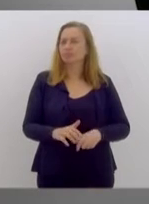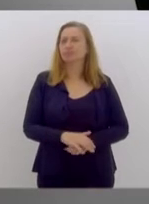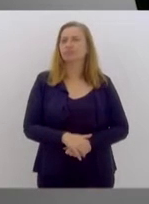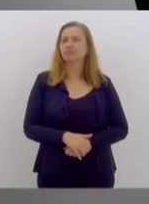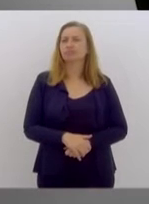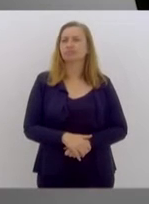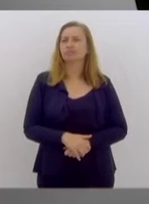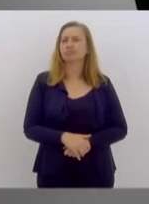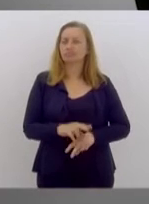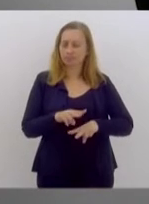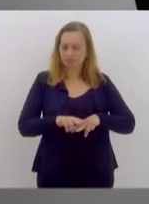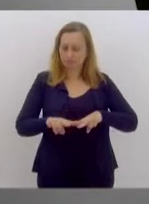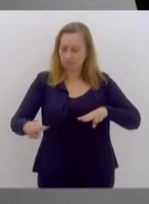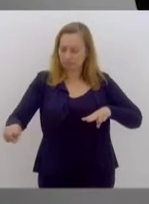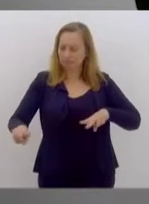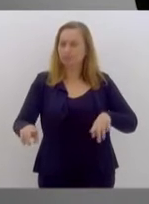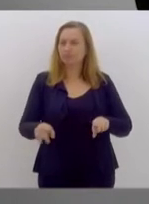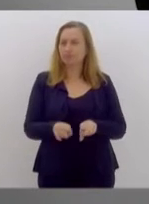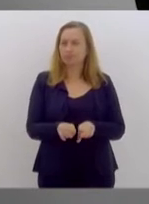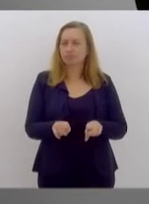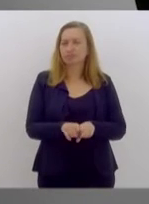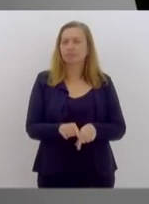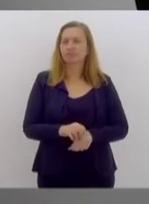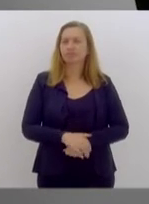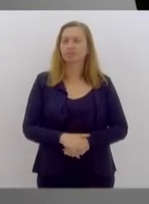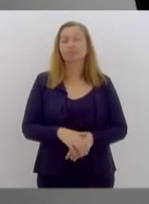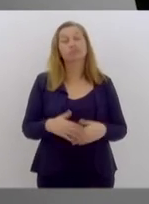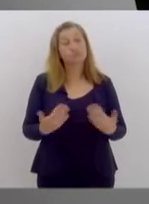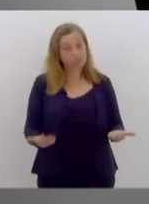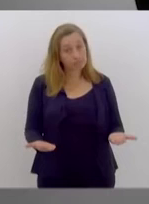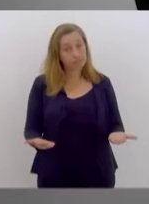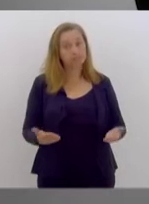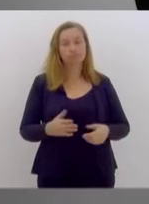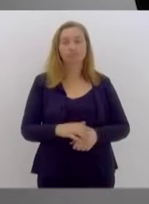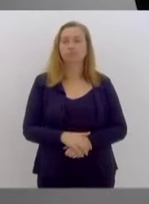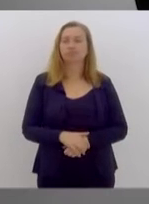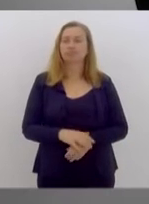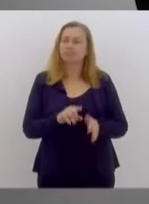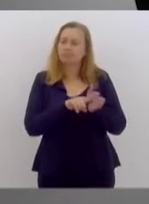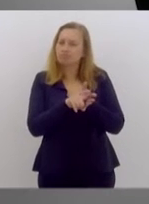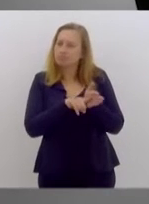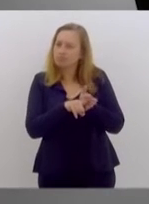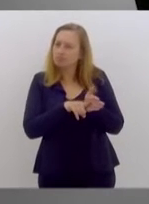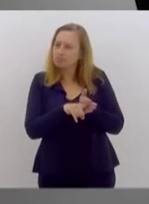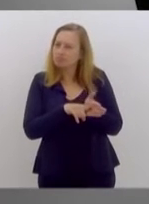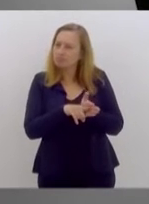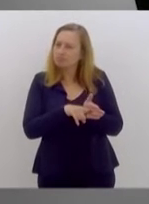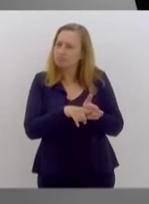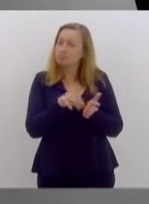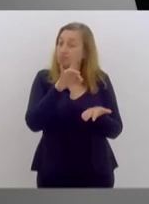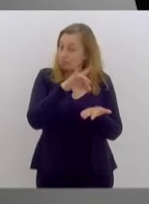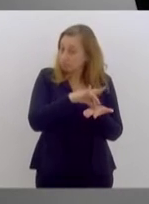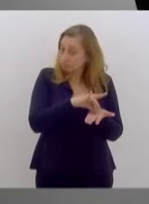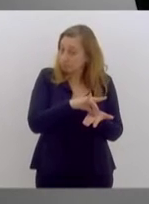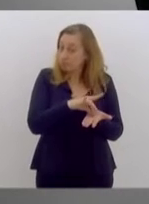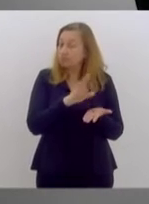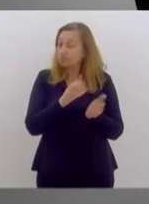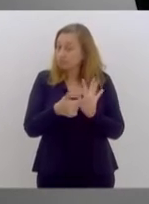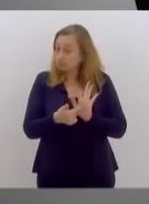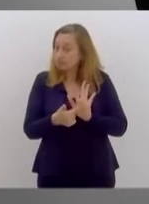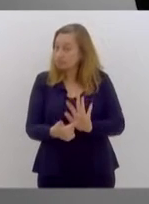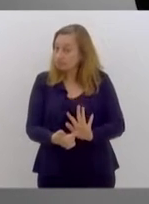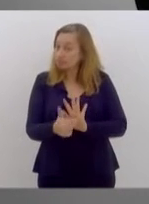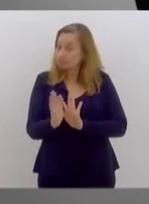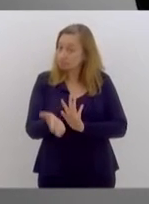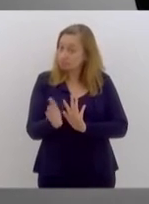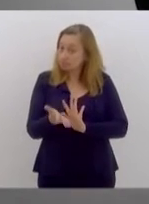dos Trilhos Olha então o diagnóstico a constatação a realidade foi foi mostrada